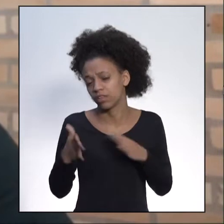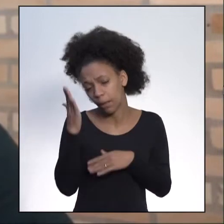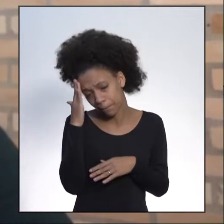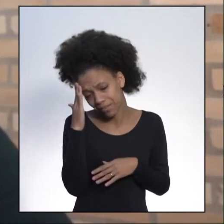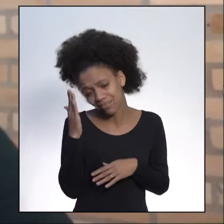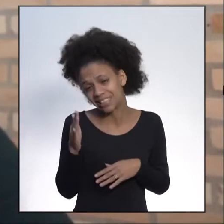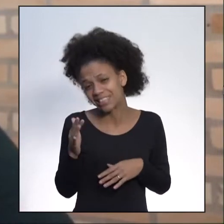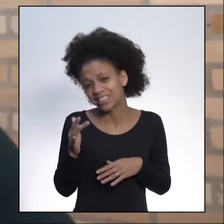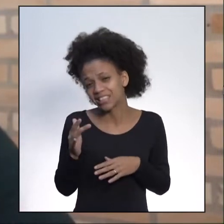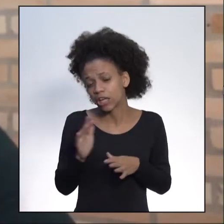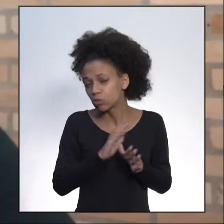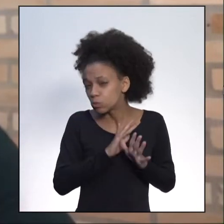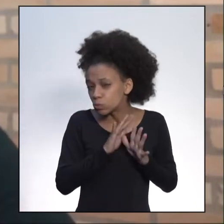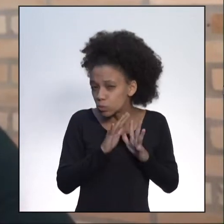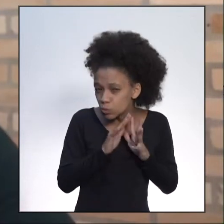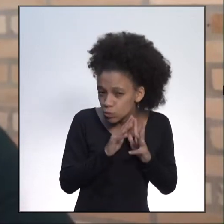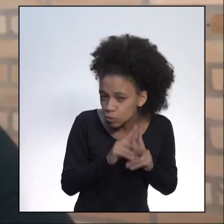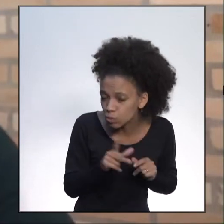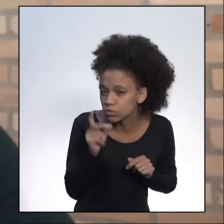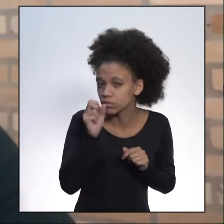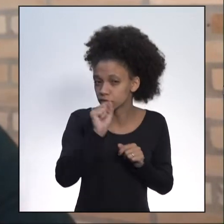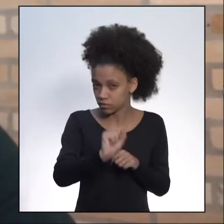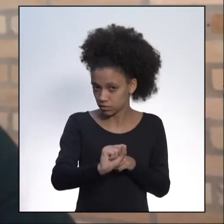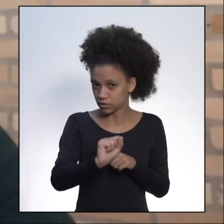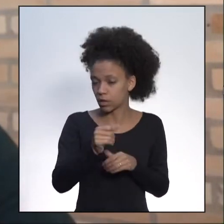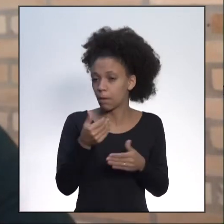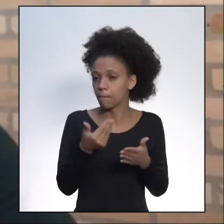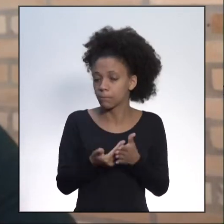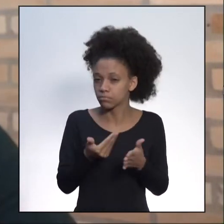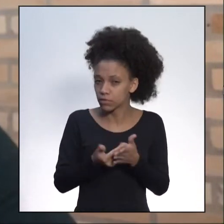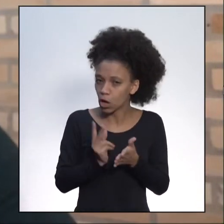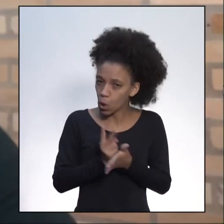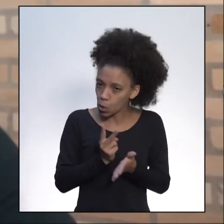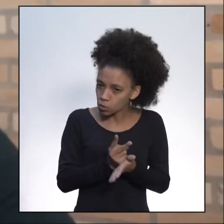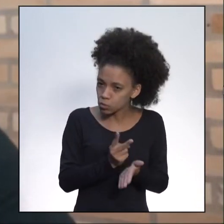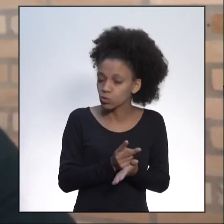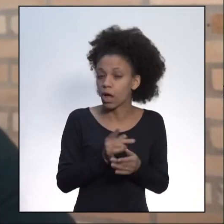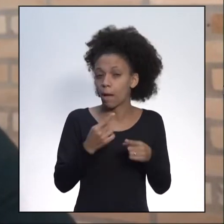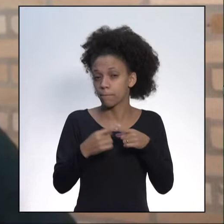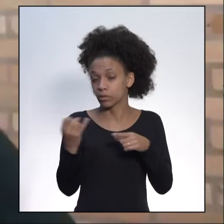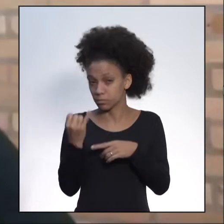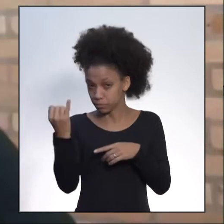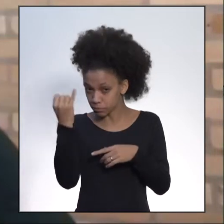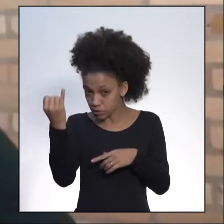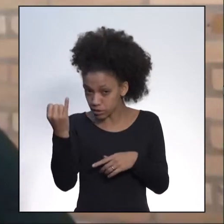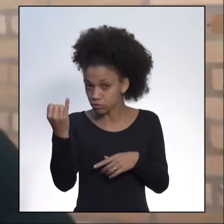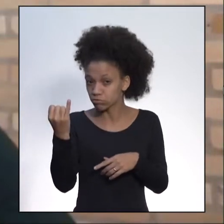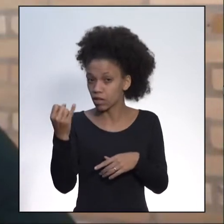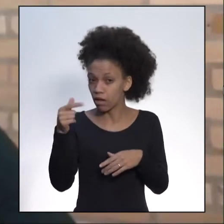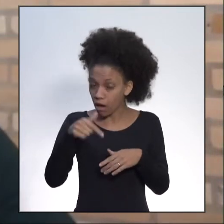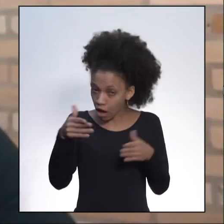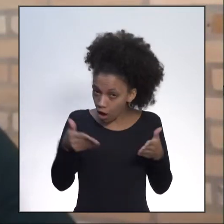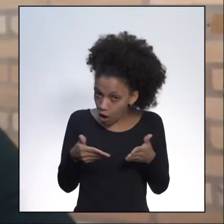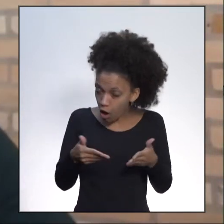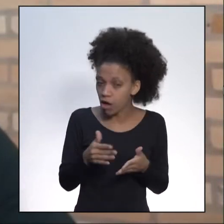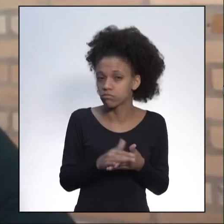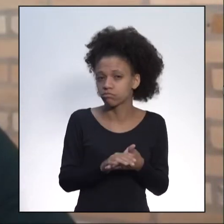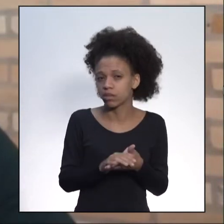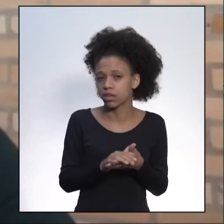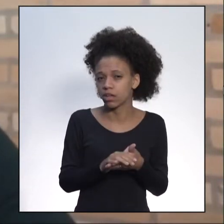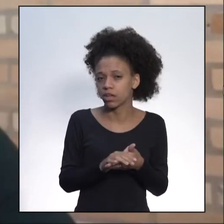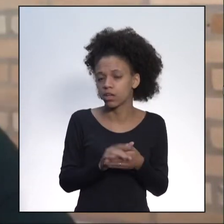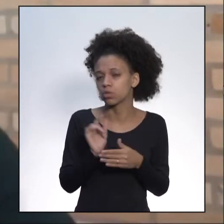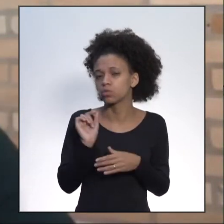mesmo com todo esse esforço, para que os alunos continuem, porque mais importante nesse momento do que